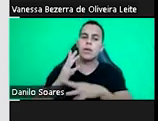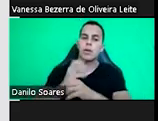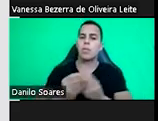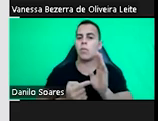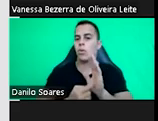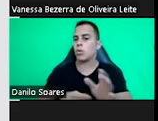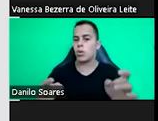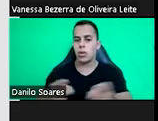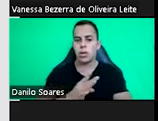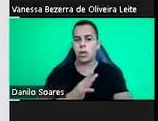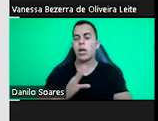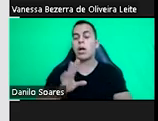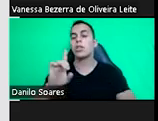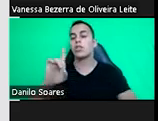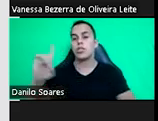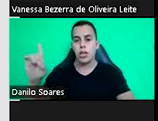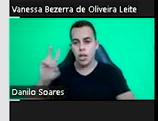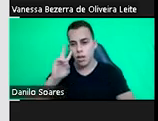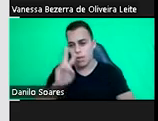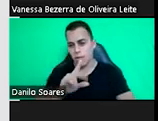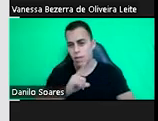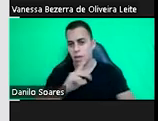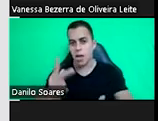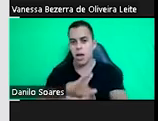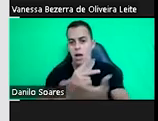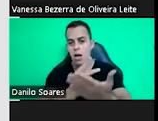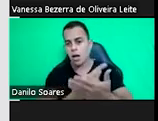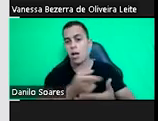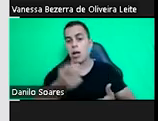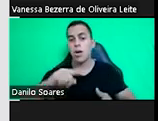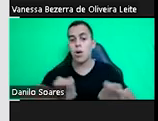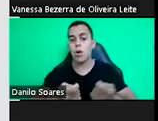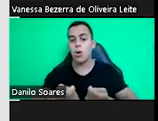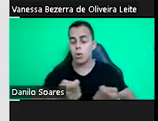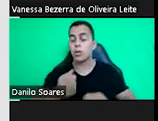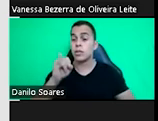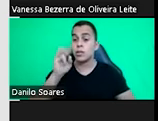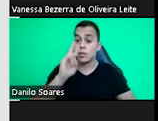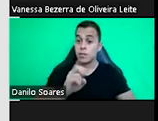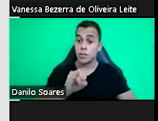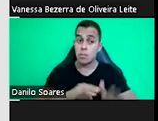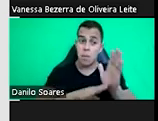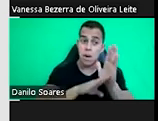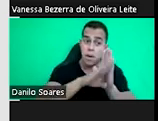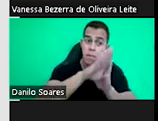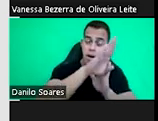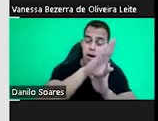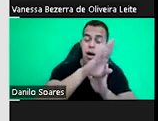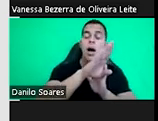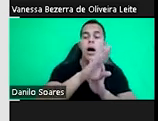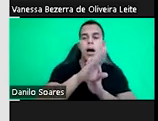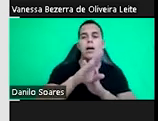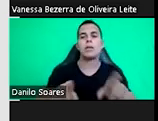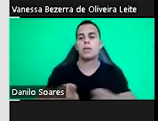esquerda, aqui em cima, na direita, casos, aqui somente nos controles, a gente vê que quanto maior o score, maior o